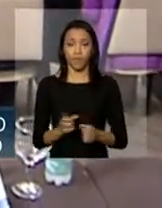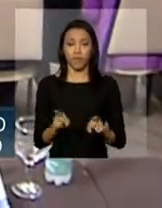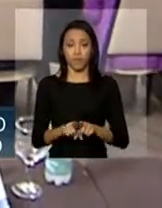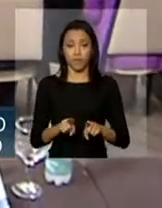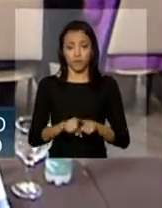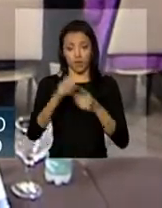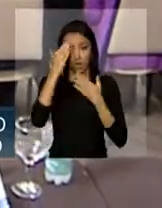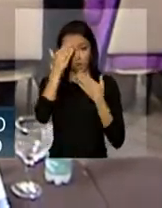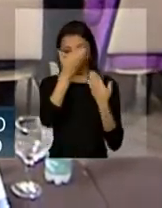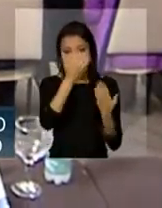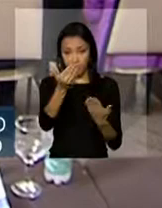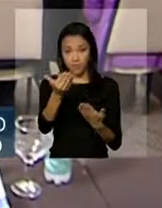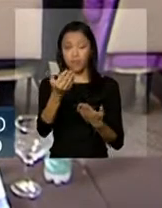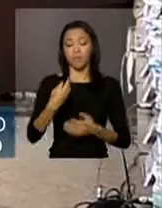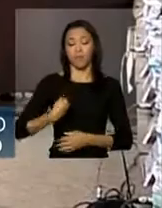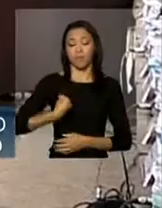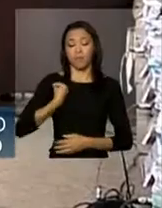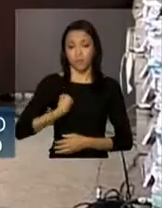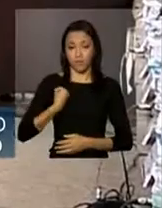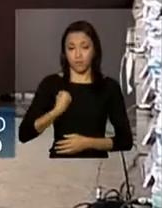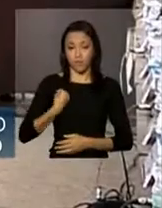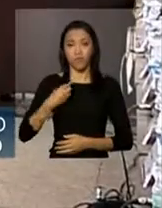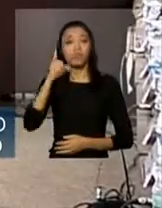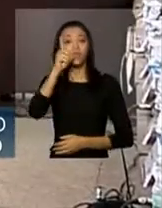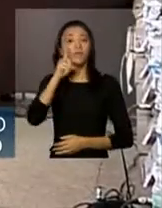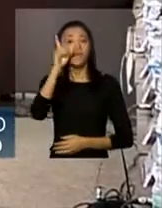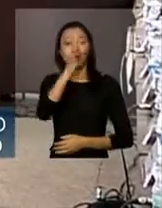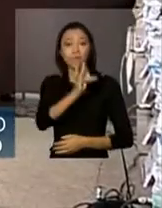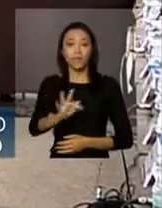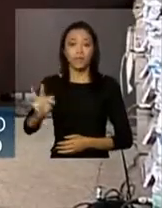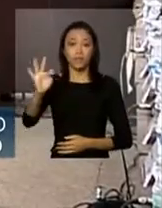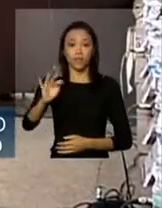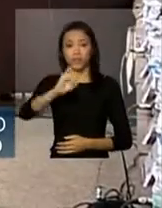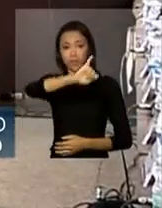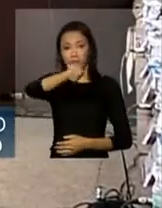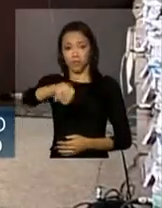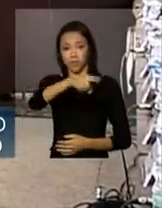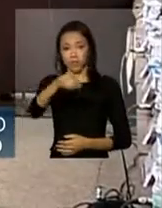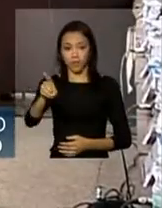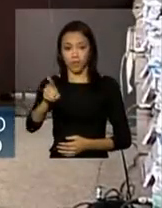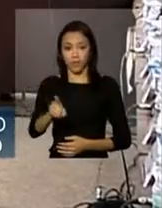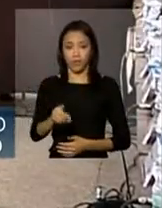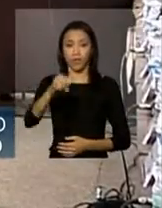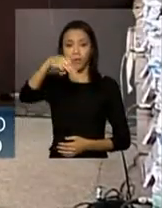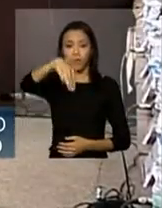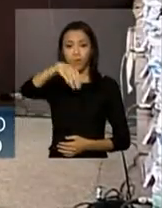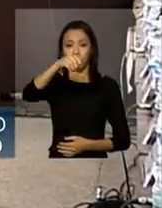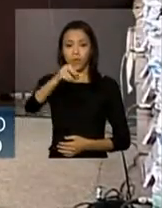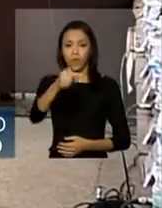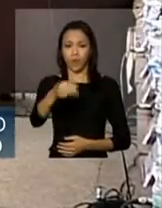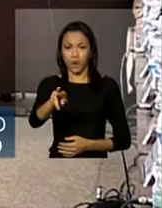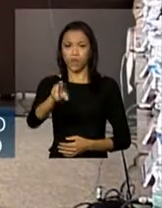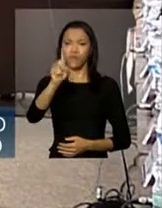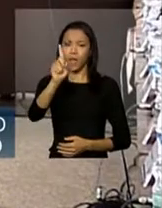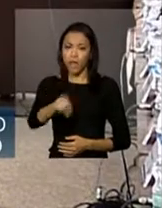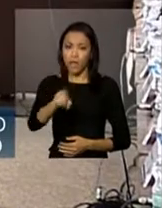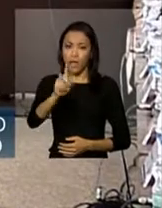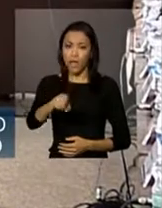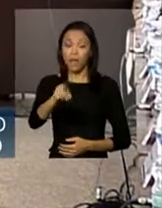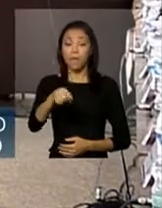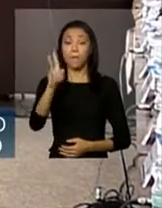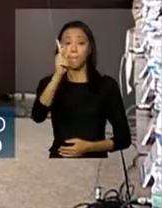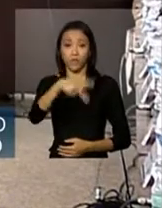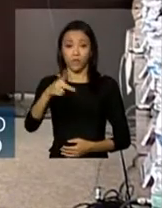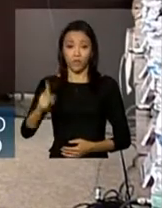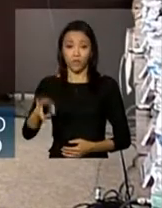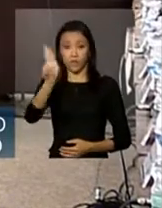Agradecemos a presença da deputada federal Jo Moraes, professora titular da Universidade Federal do Rio de